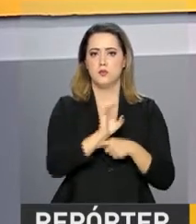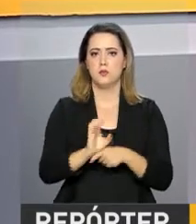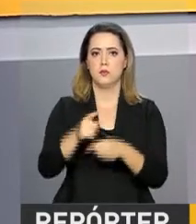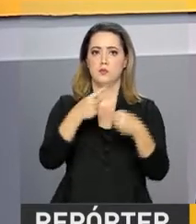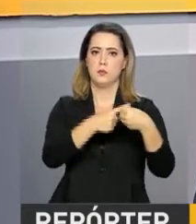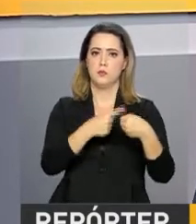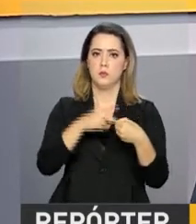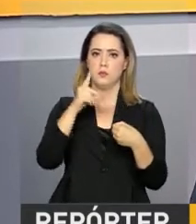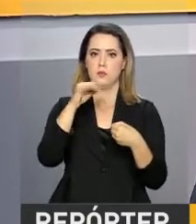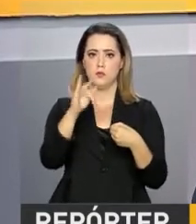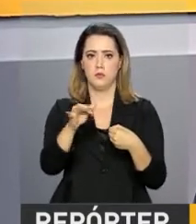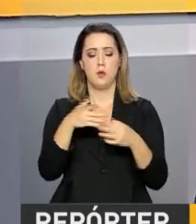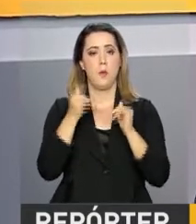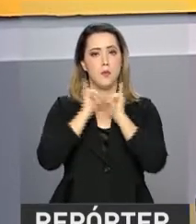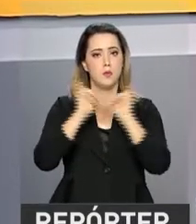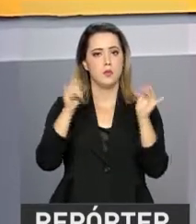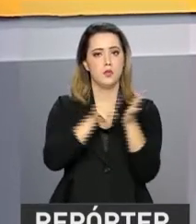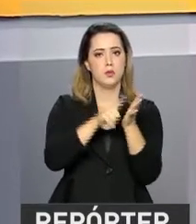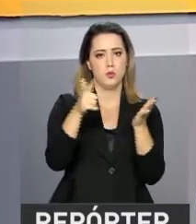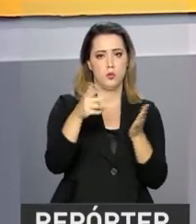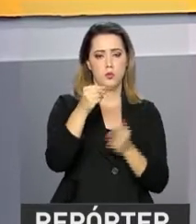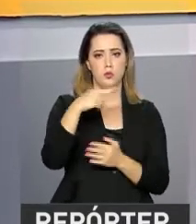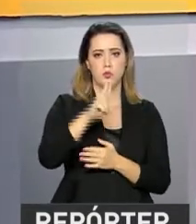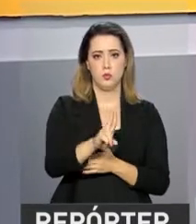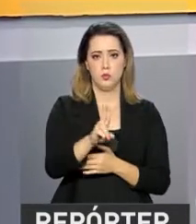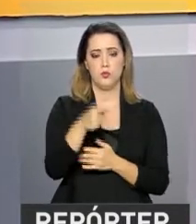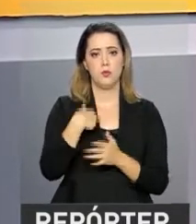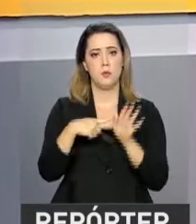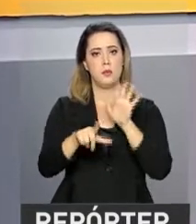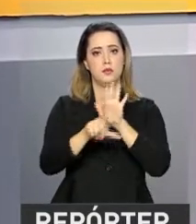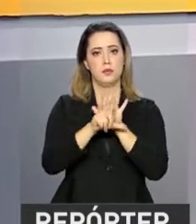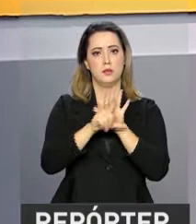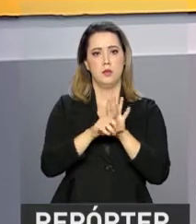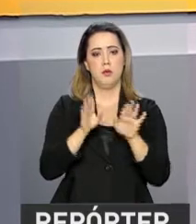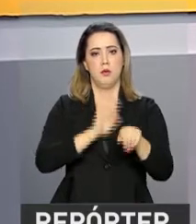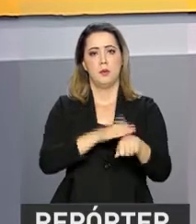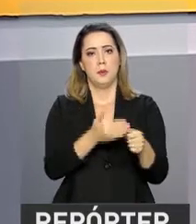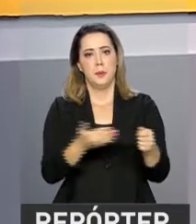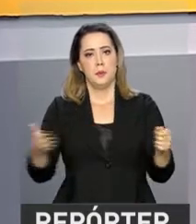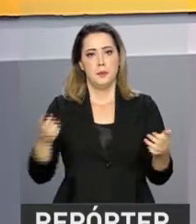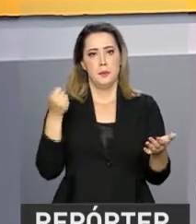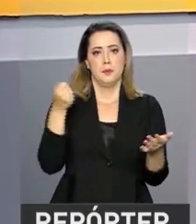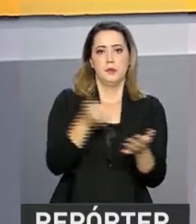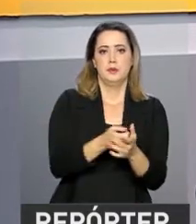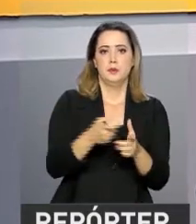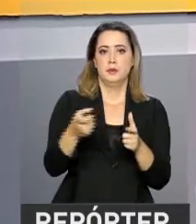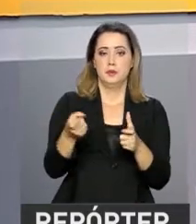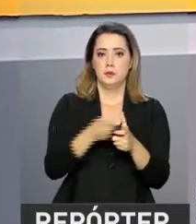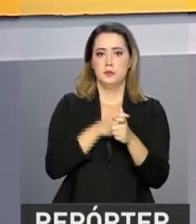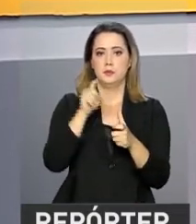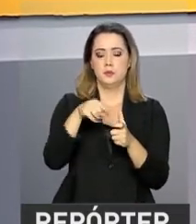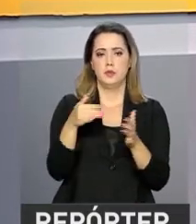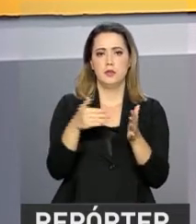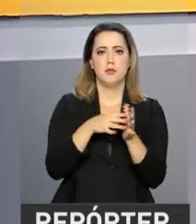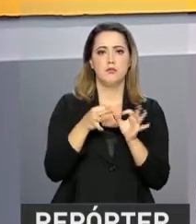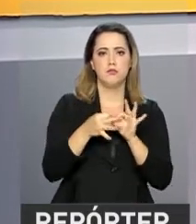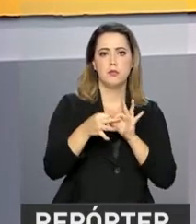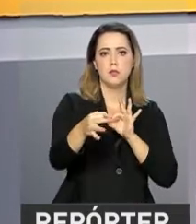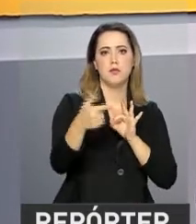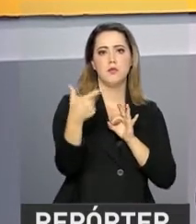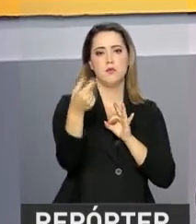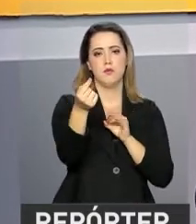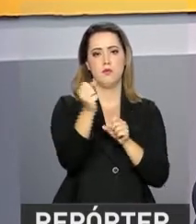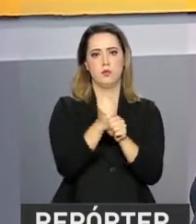Distrito Federal foi publicada hoje no Diário Oficial. Pela legislação, o prazo para pagamento dos débitos vai ser alongado em